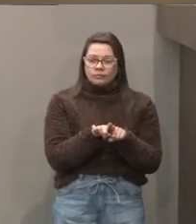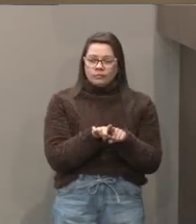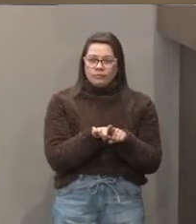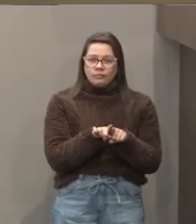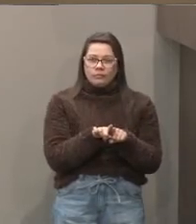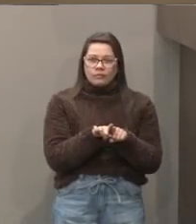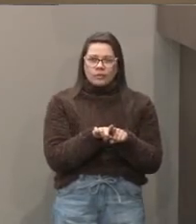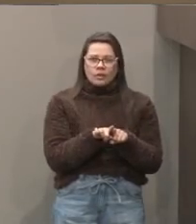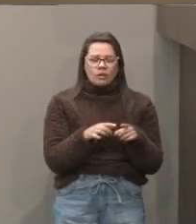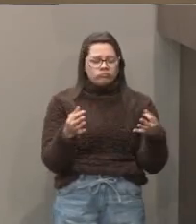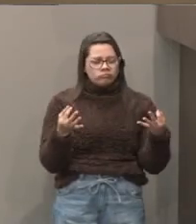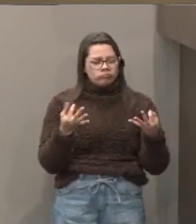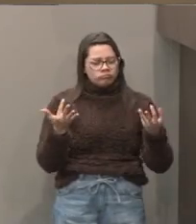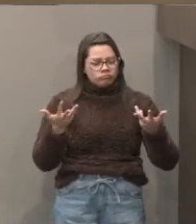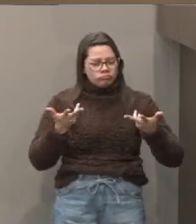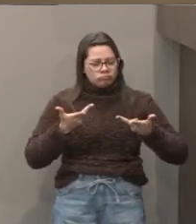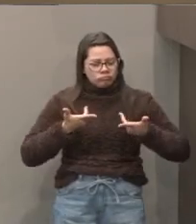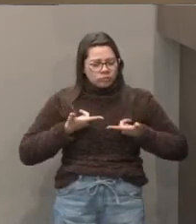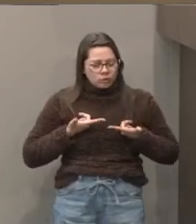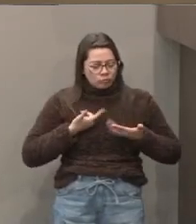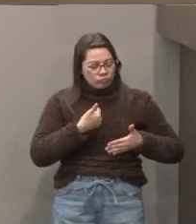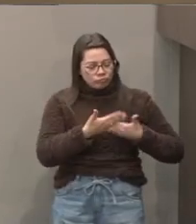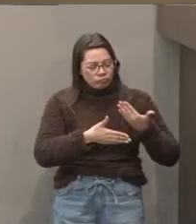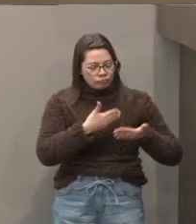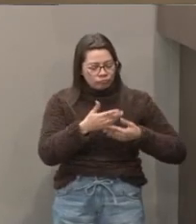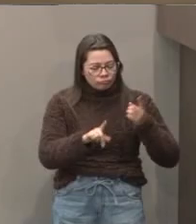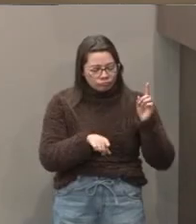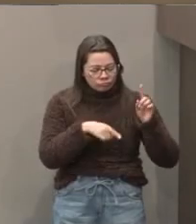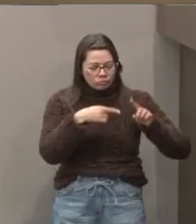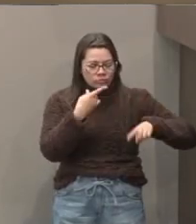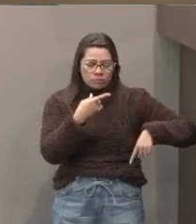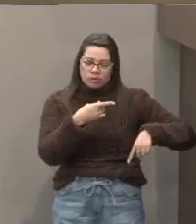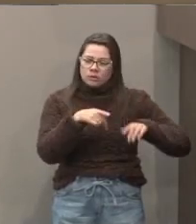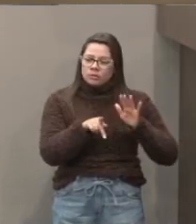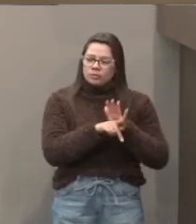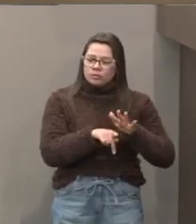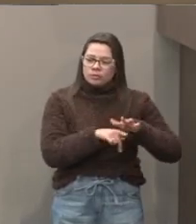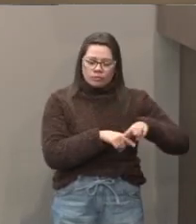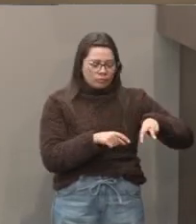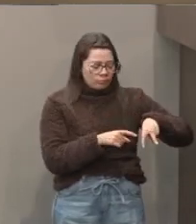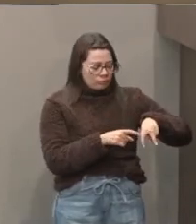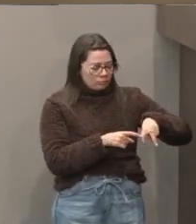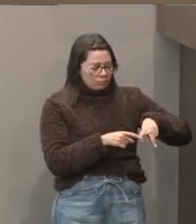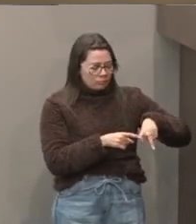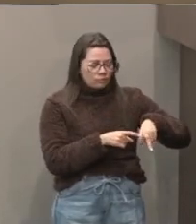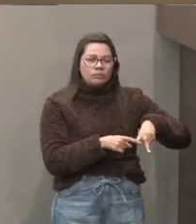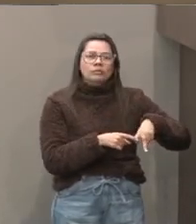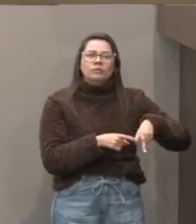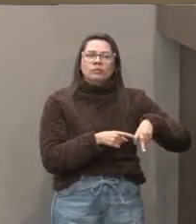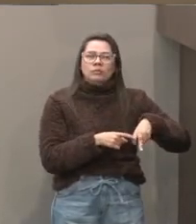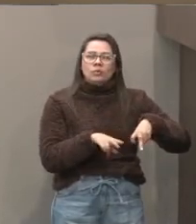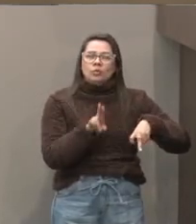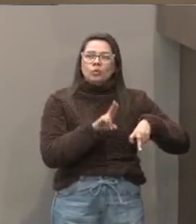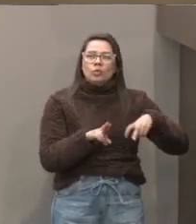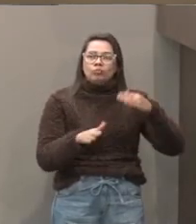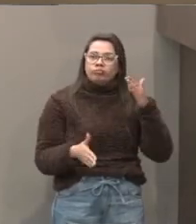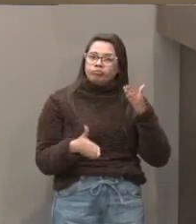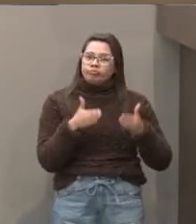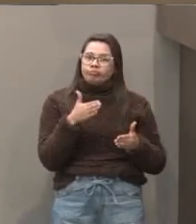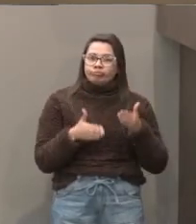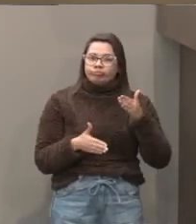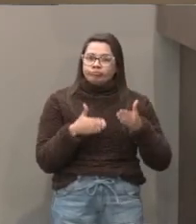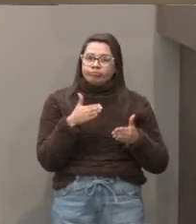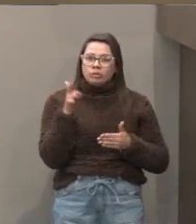A extraordinária avanço em artroplastia de joelho com o uso de robô, que